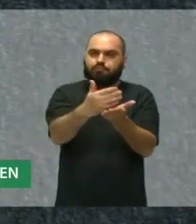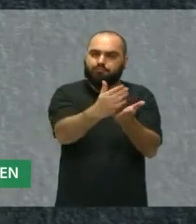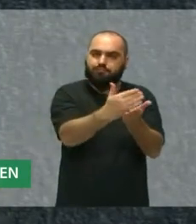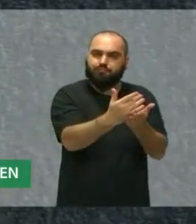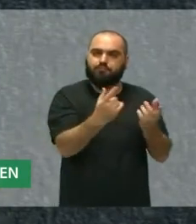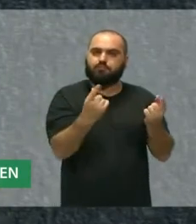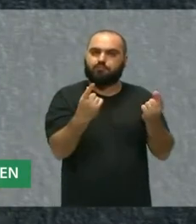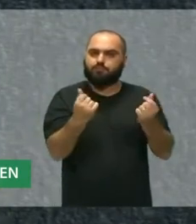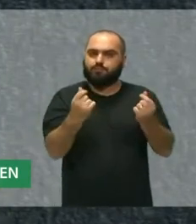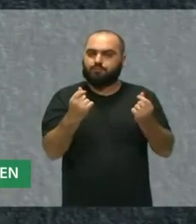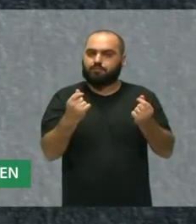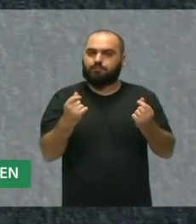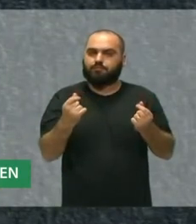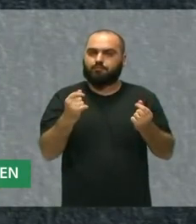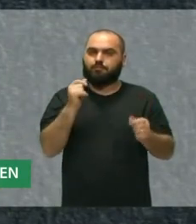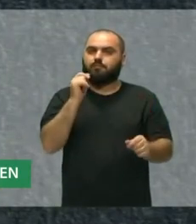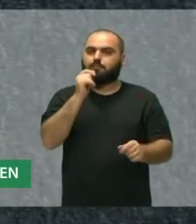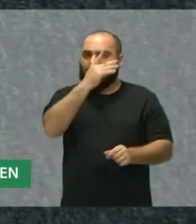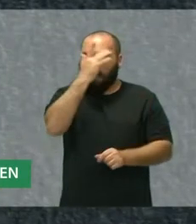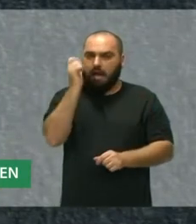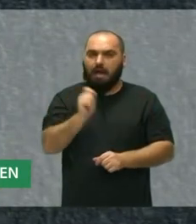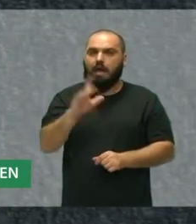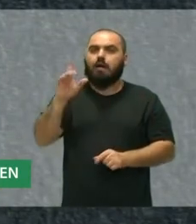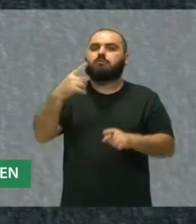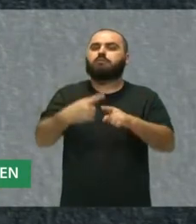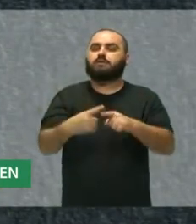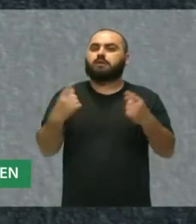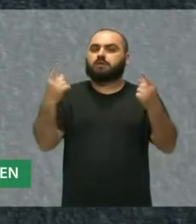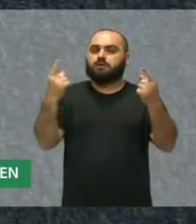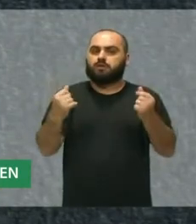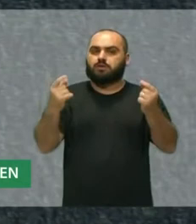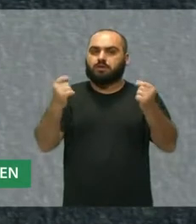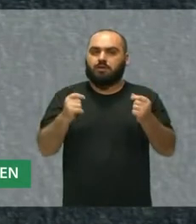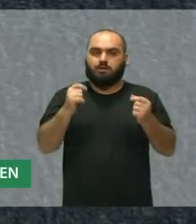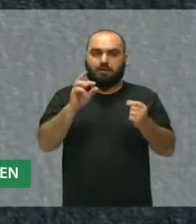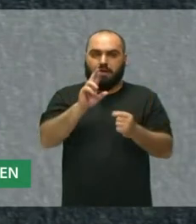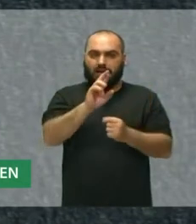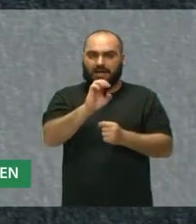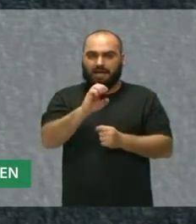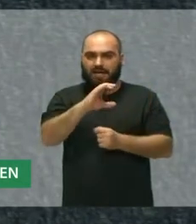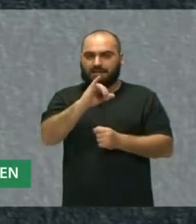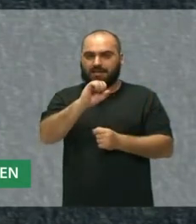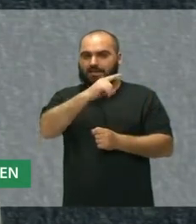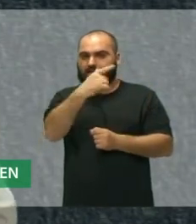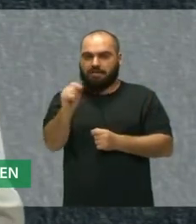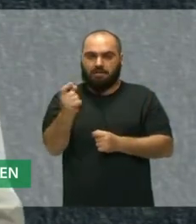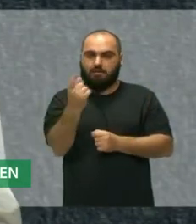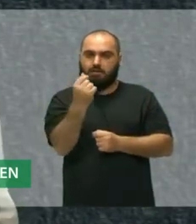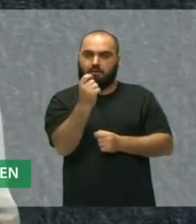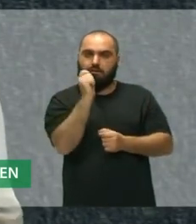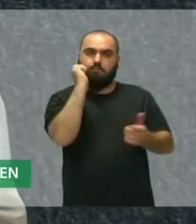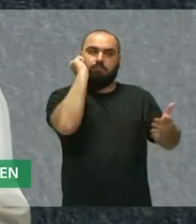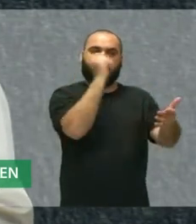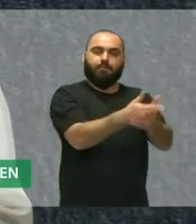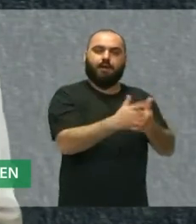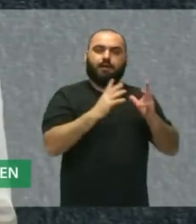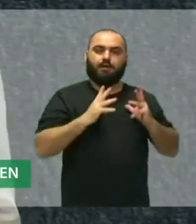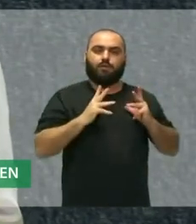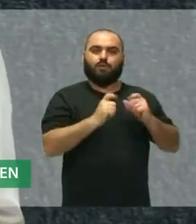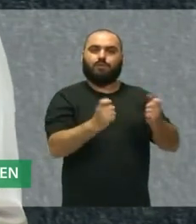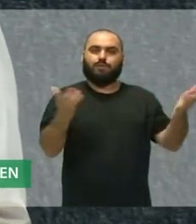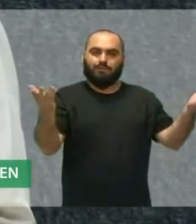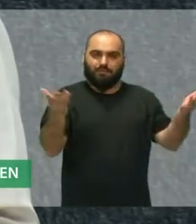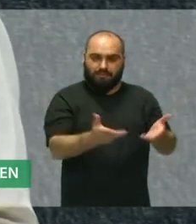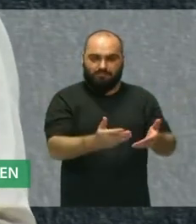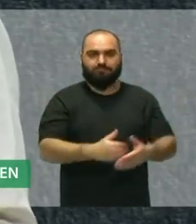com o pessoal ainda está alto, porque as rescisões caíram todas nesse ano. Isso onerou o nosso custo com o pessoal. Depois, um